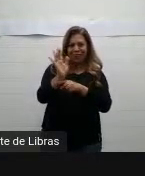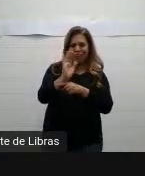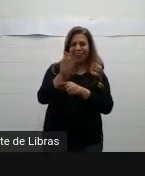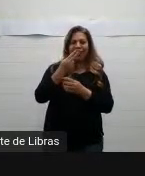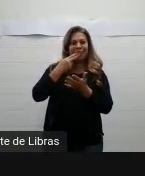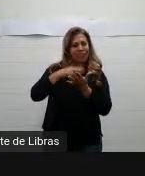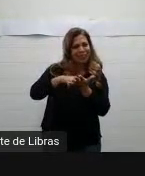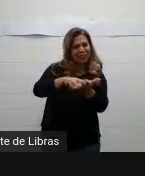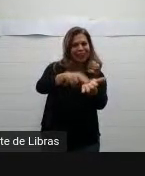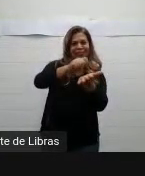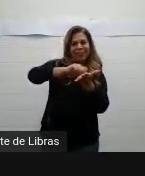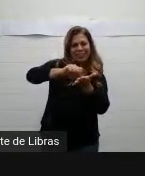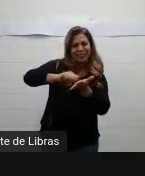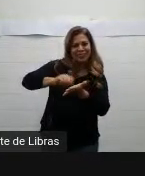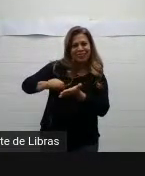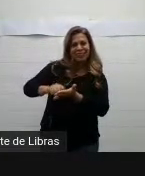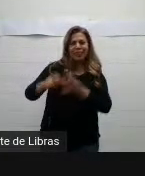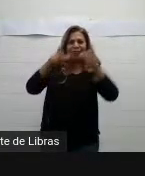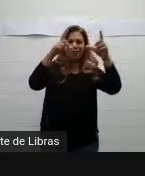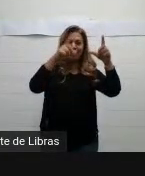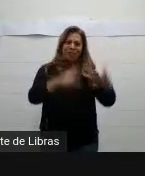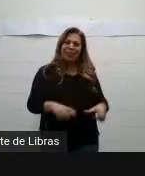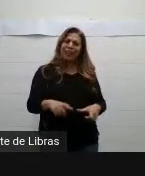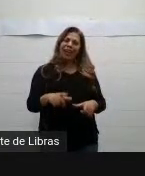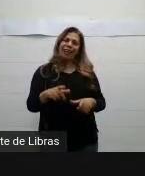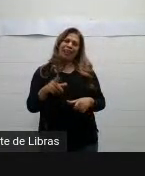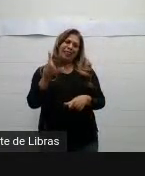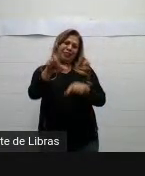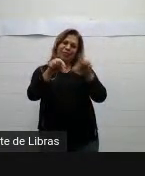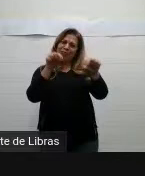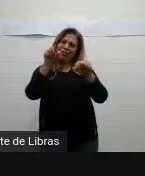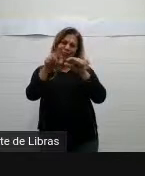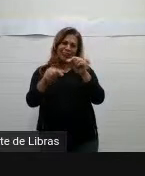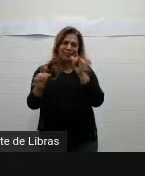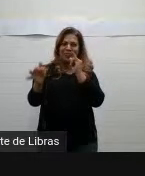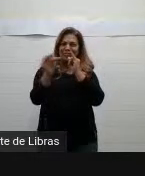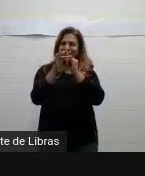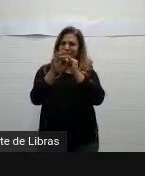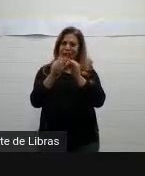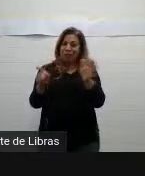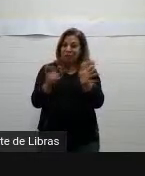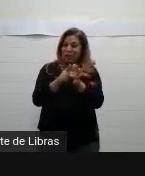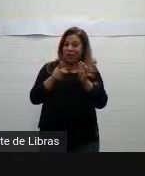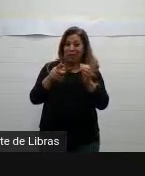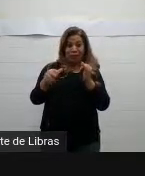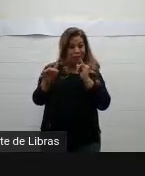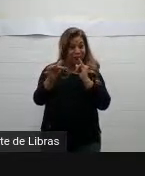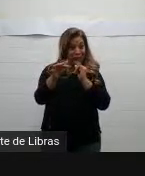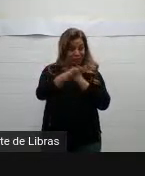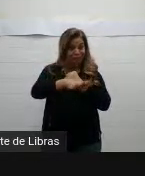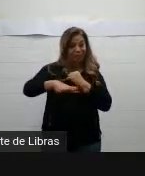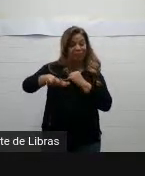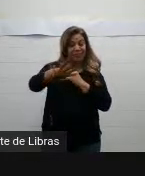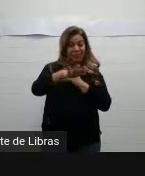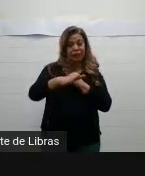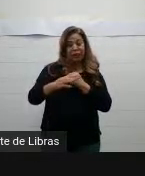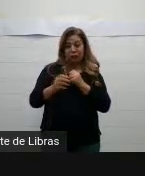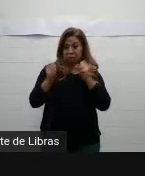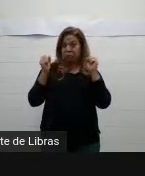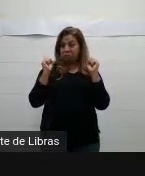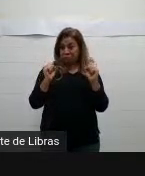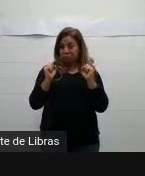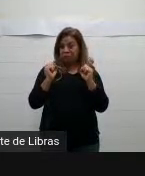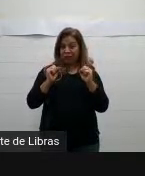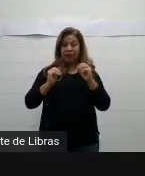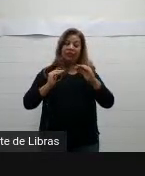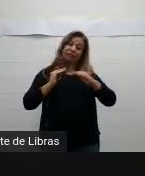eles escreverem, um lugar preferido na instituição, né? E que eles pudessem desenvolver e falar em